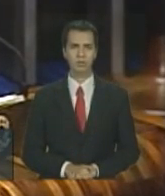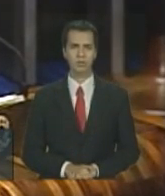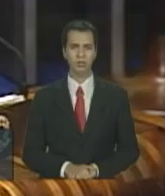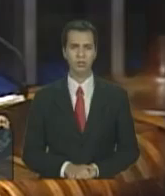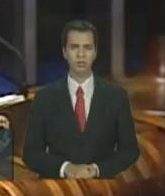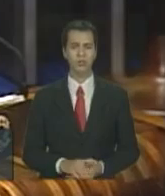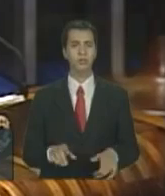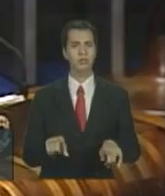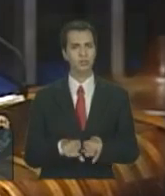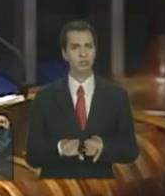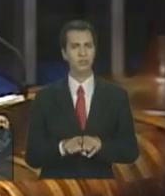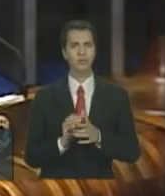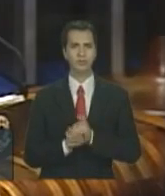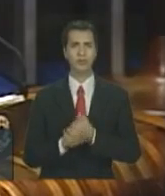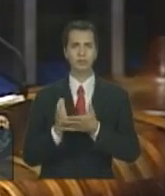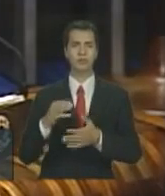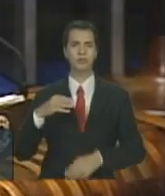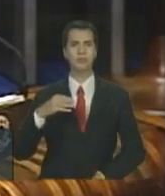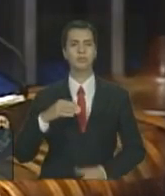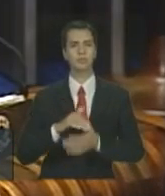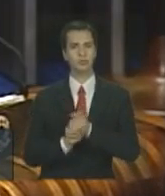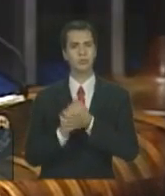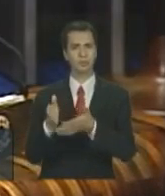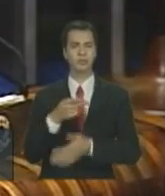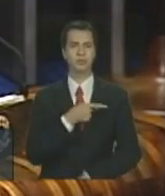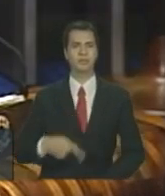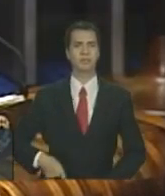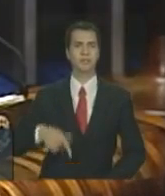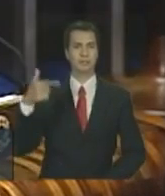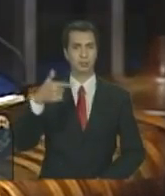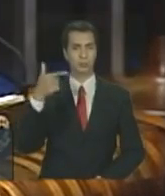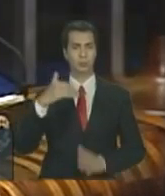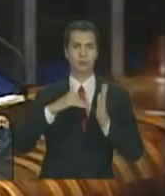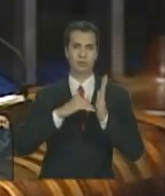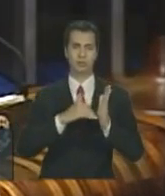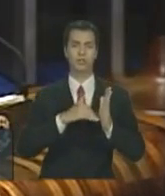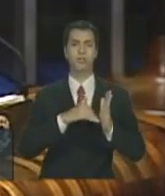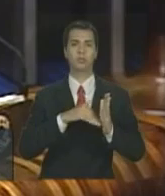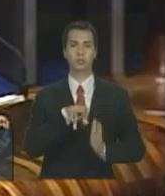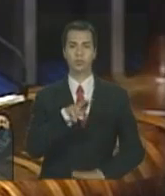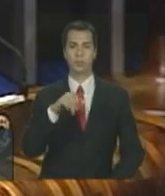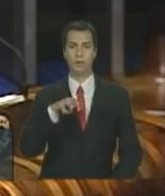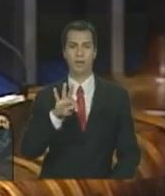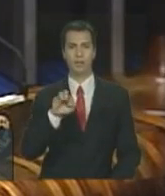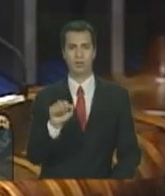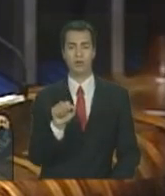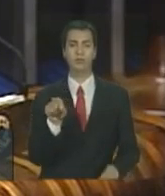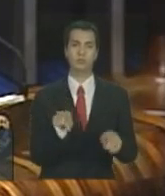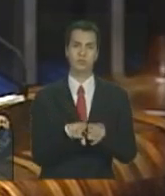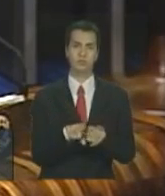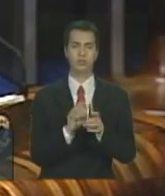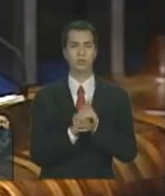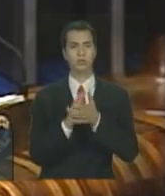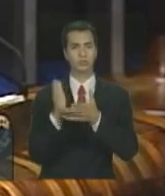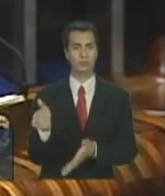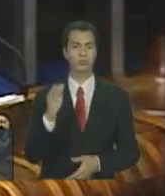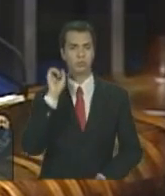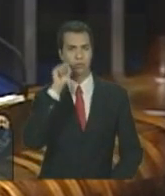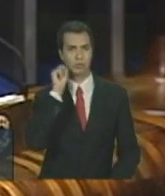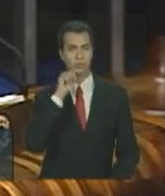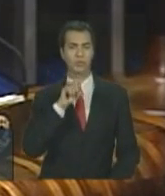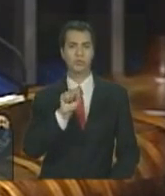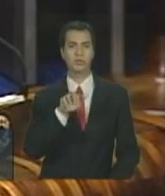ao cumprimentar a Marta Suplicy, vice-presidente do Senado, eu cumprimento o senador José Sarney,